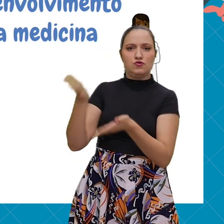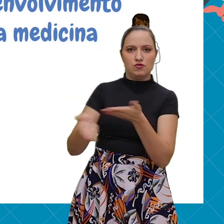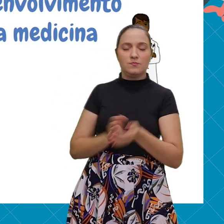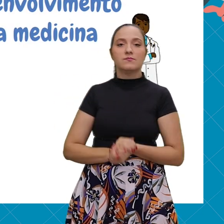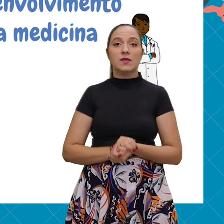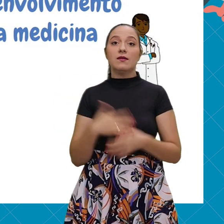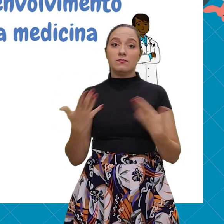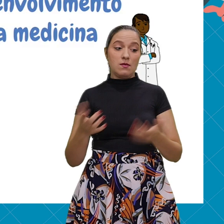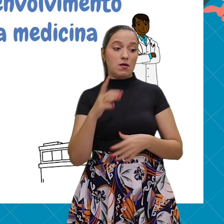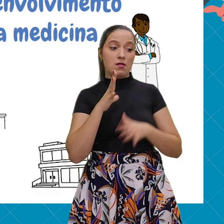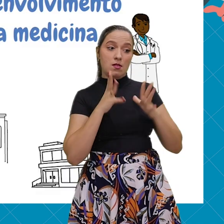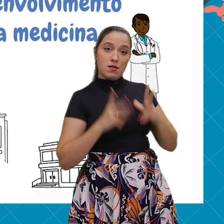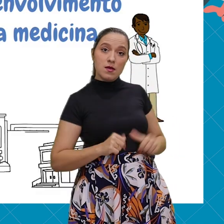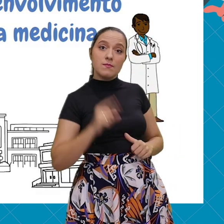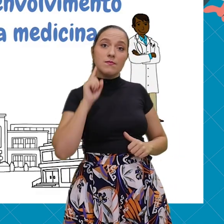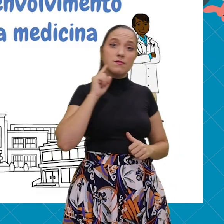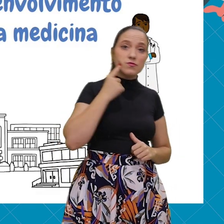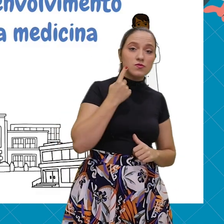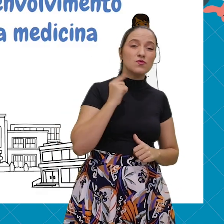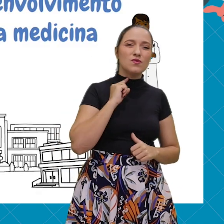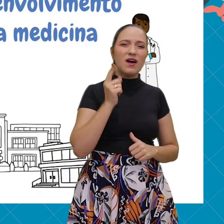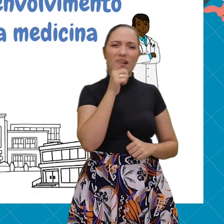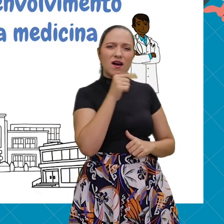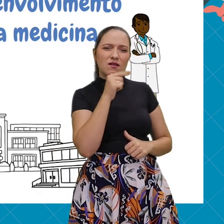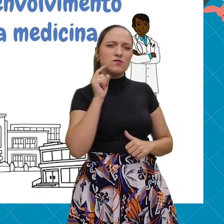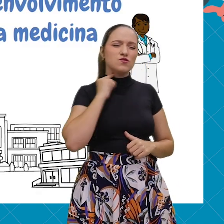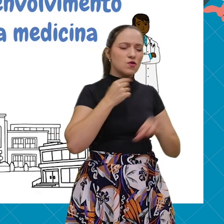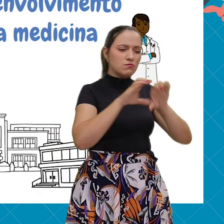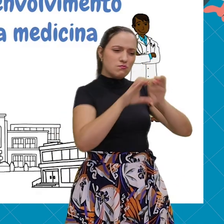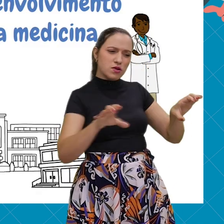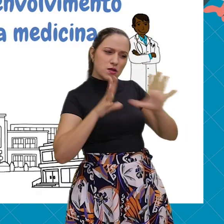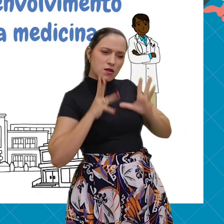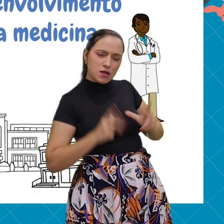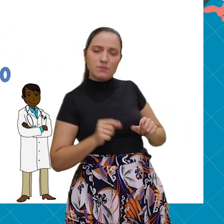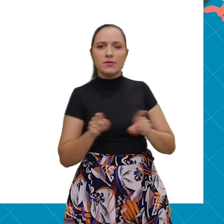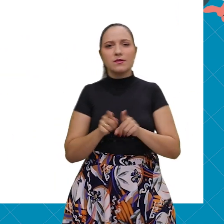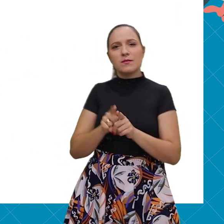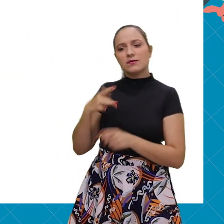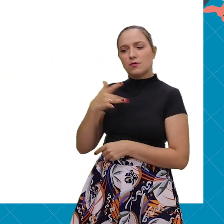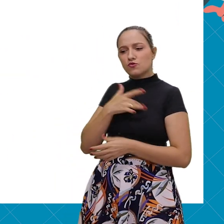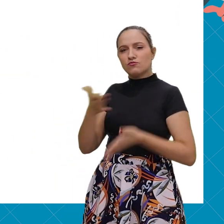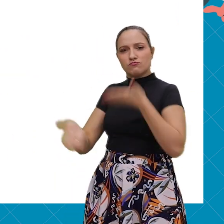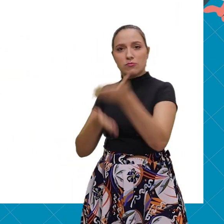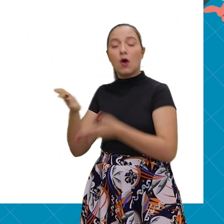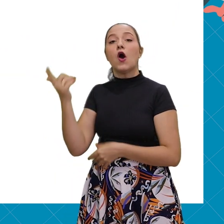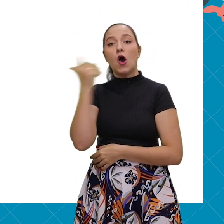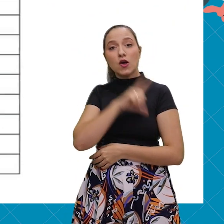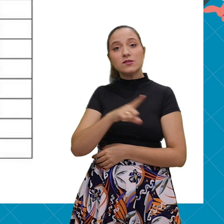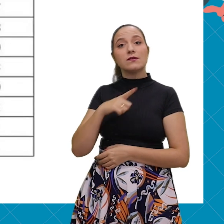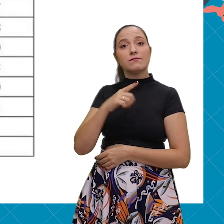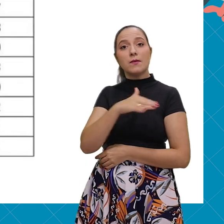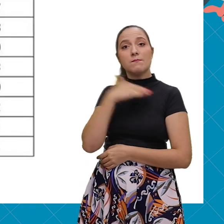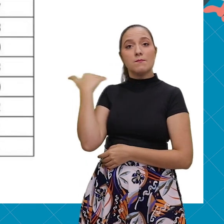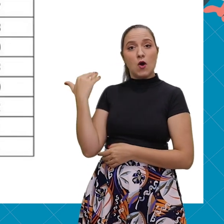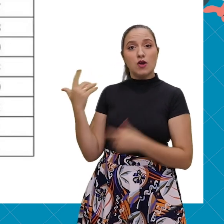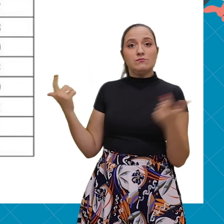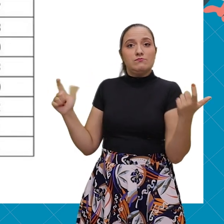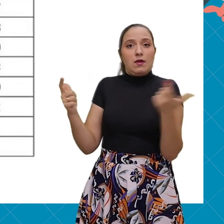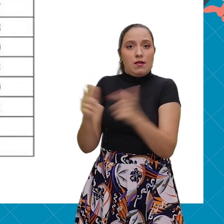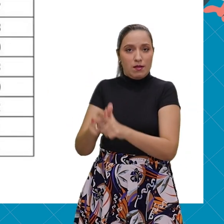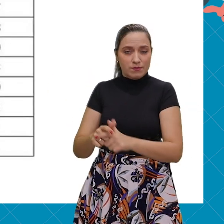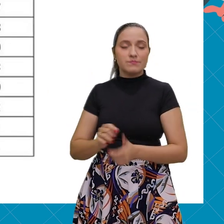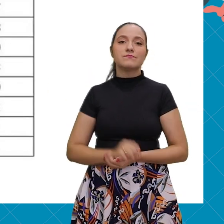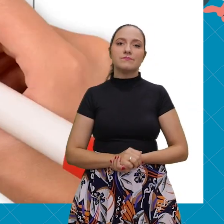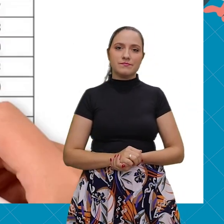saúde. Esses 2 fatores contribuem para que as pessoas passem a viver mais, o que, obviamente, faz diminuir a taxa de mortalidade. Olhe só